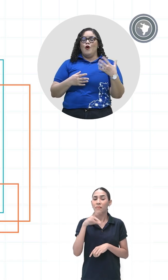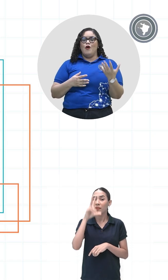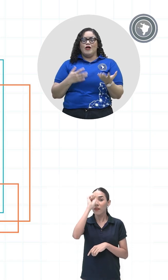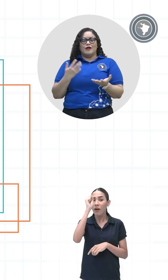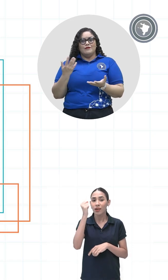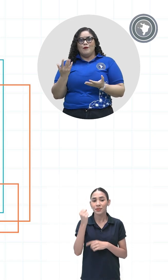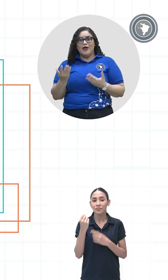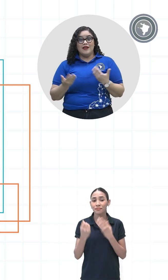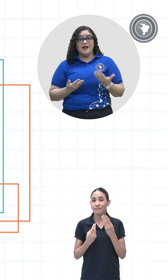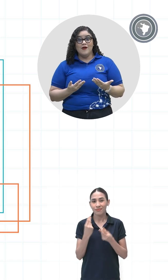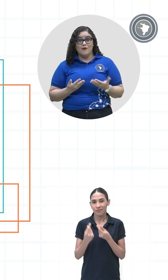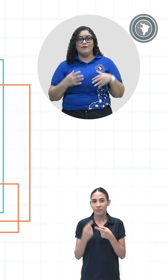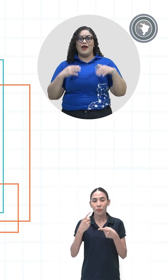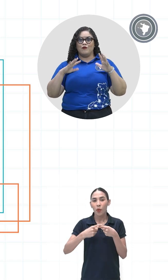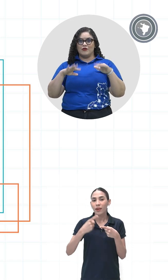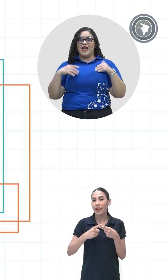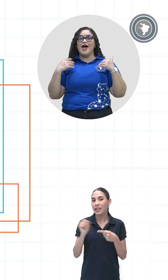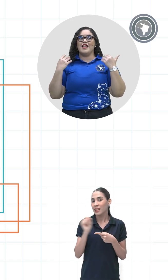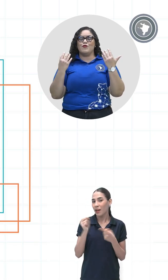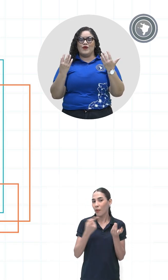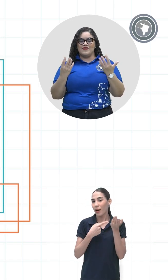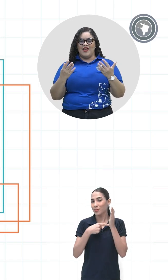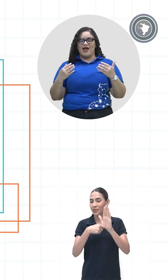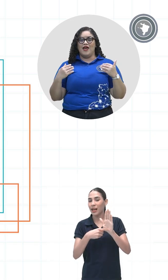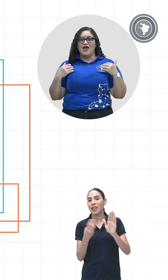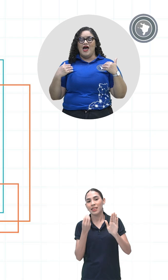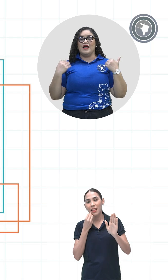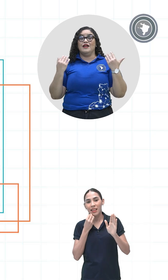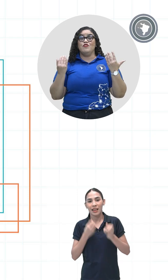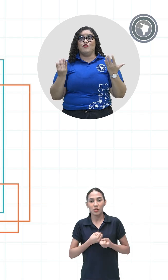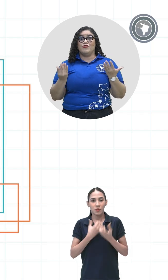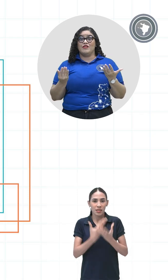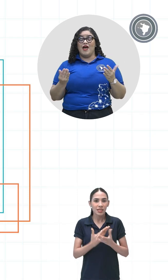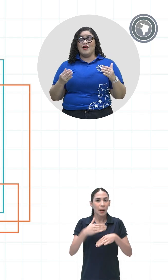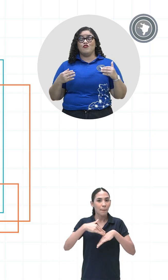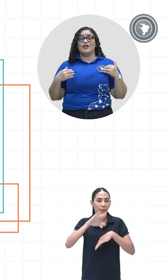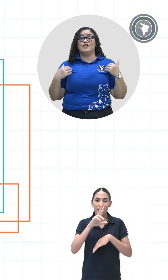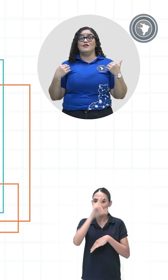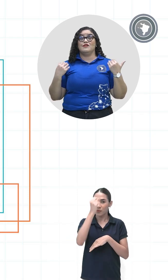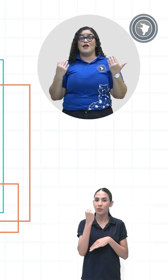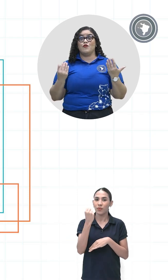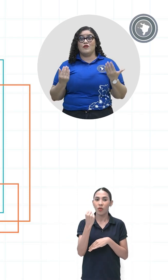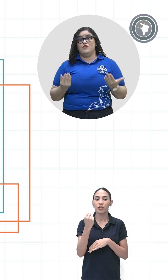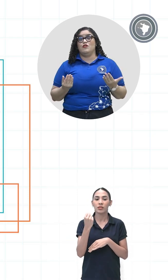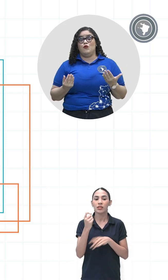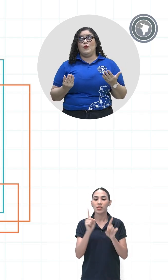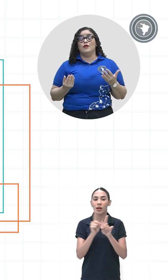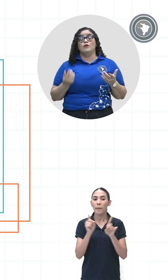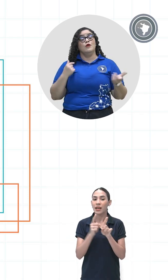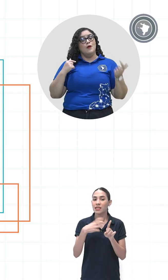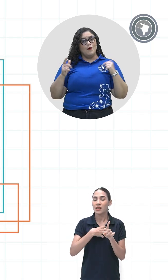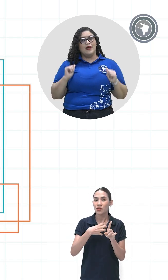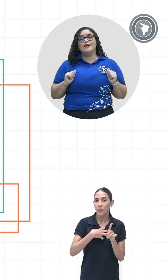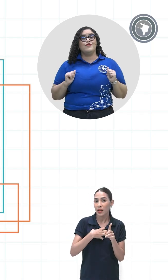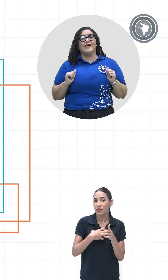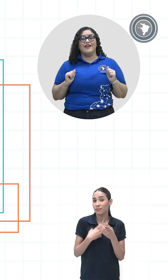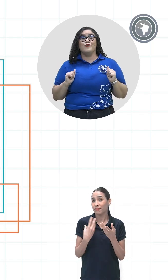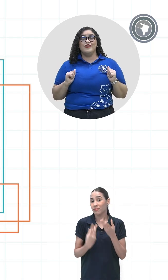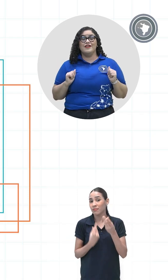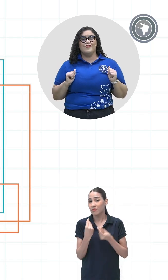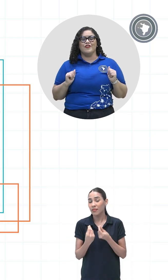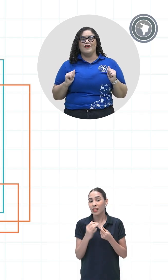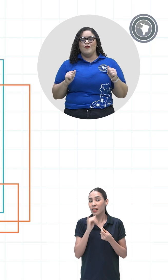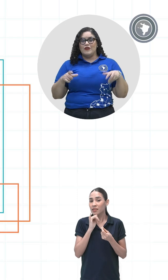grandioso, ora, por que não, para ajudar a expressar a grandiosidade e a intensidade desse sentimento, por que não